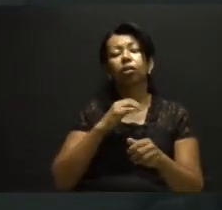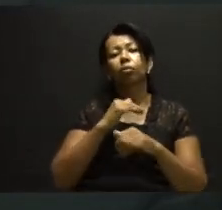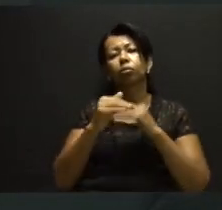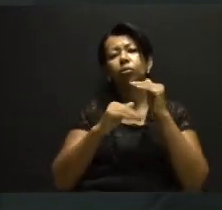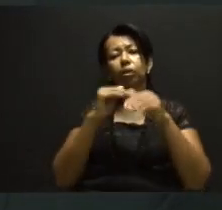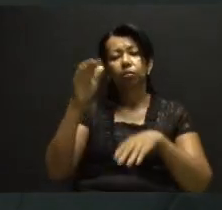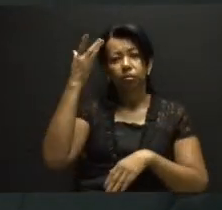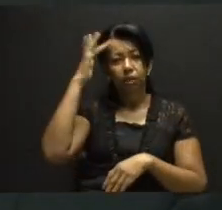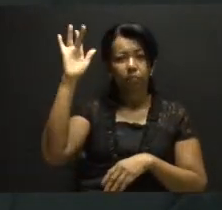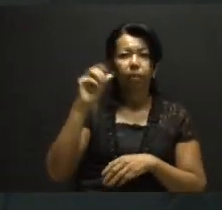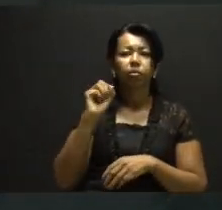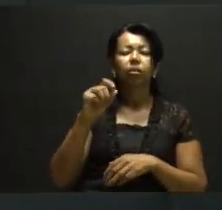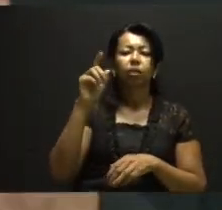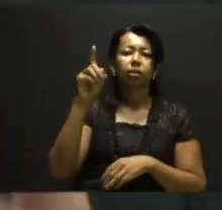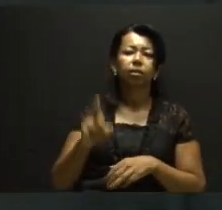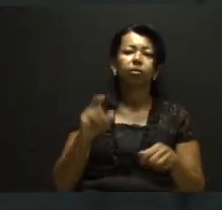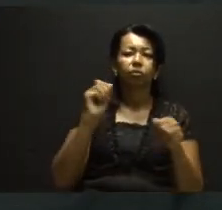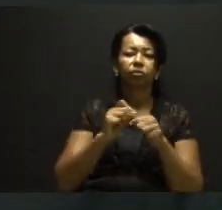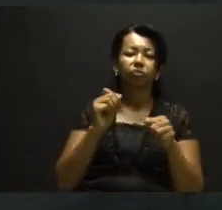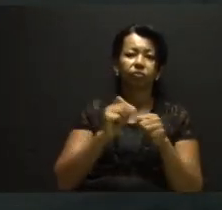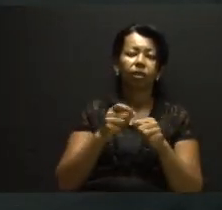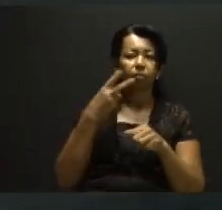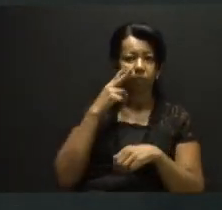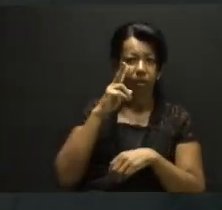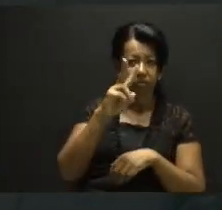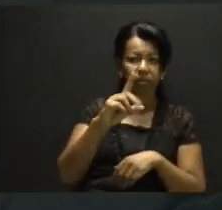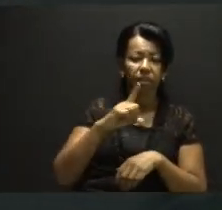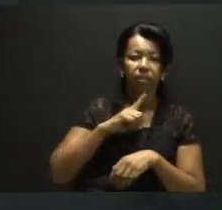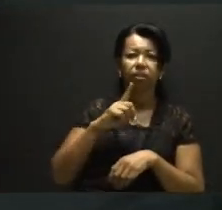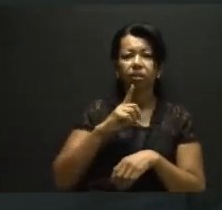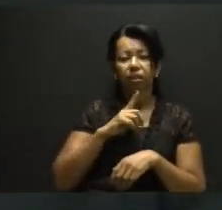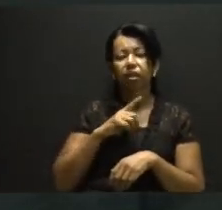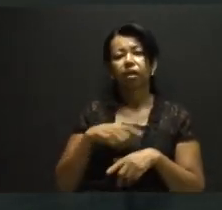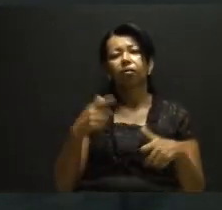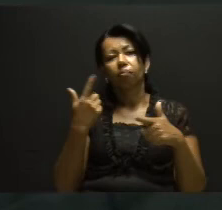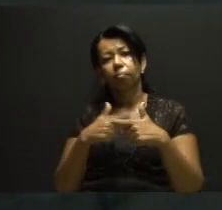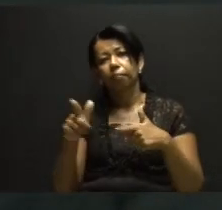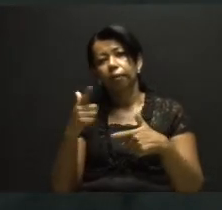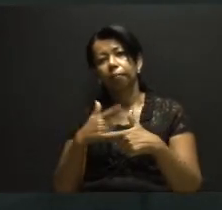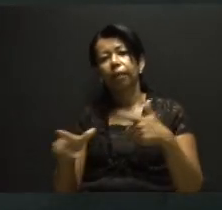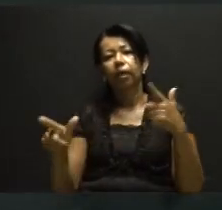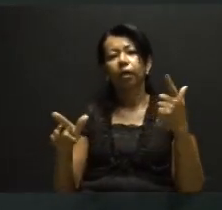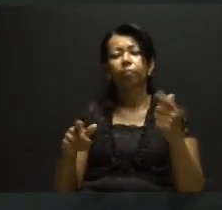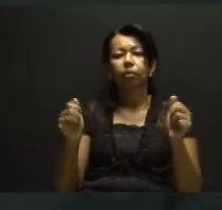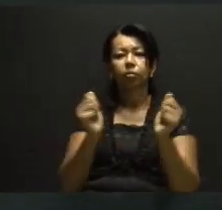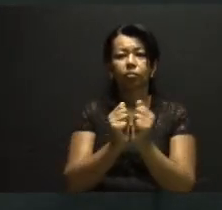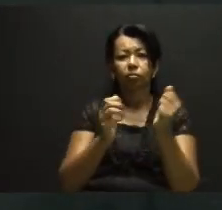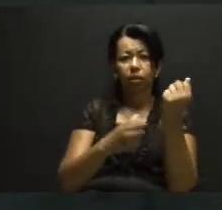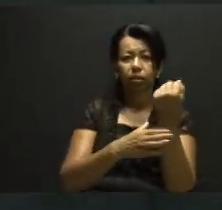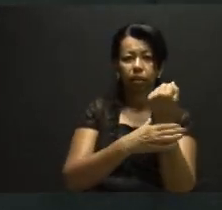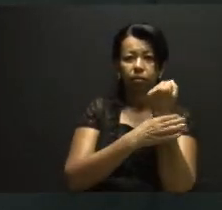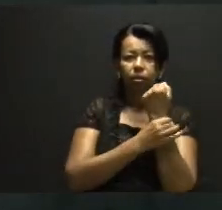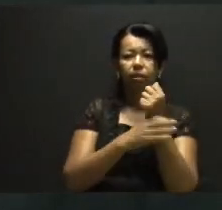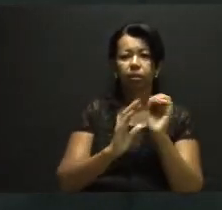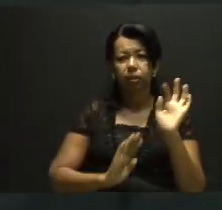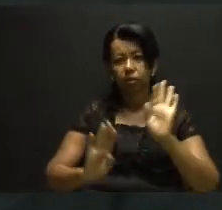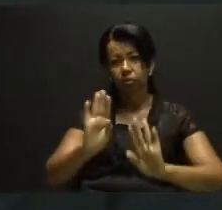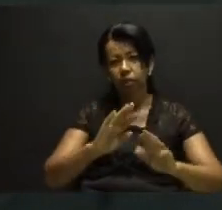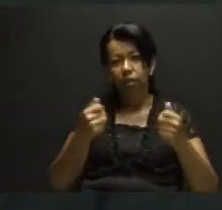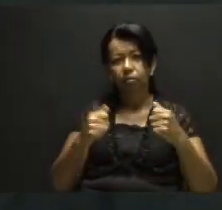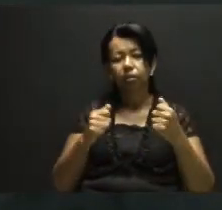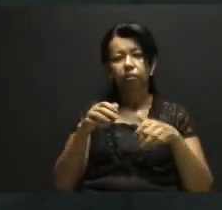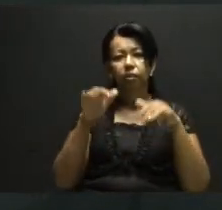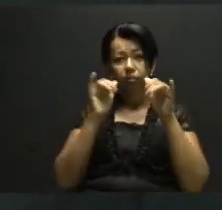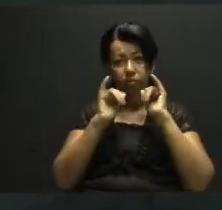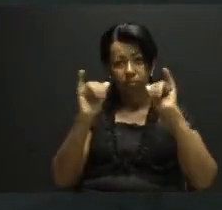procedimentos para acompanhamento da da barragem se existem rachaduras procedimentos de segurança de manutenção e temos que buscar informações contra